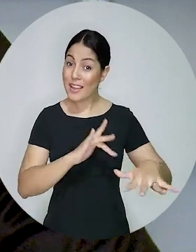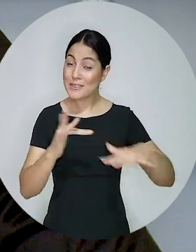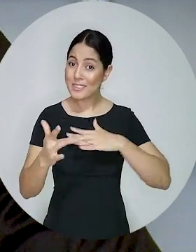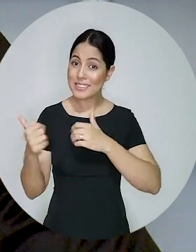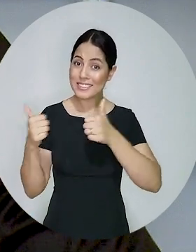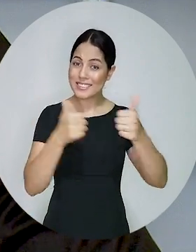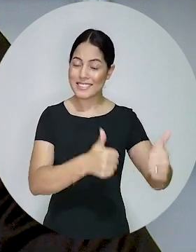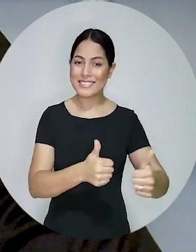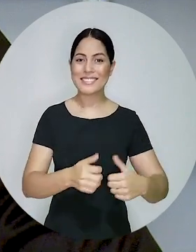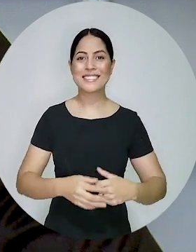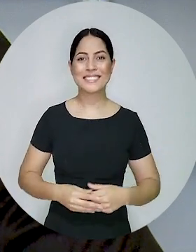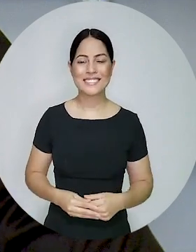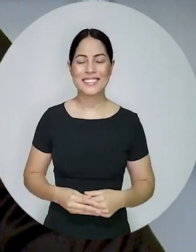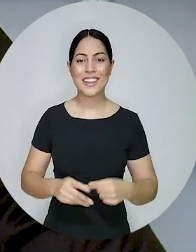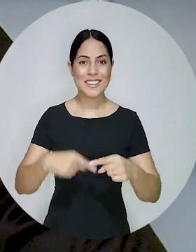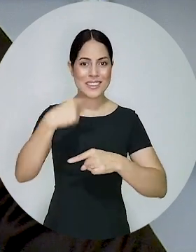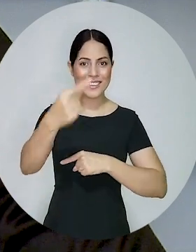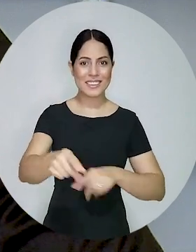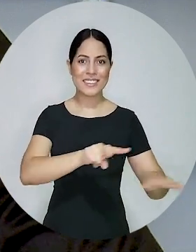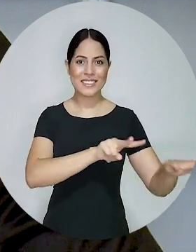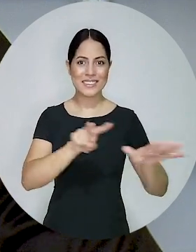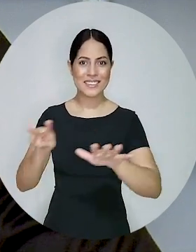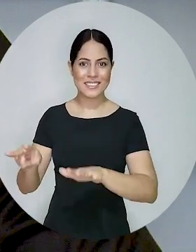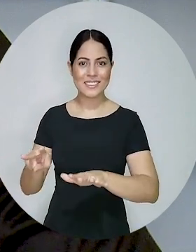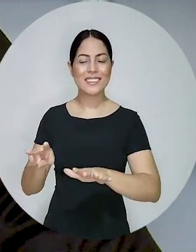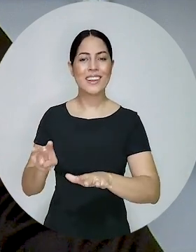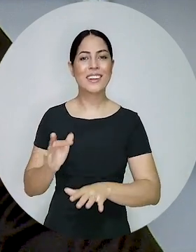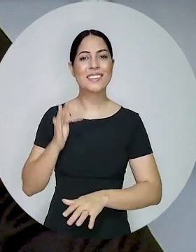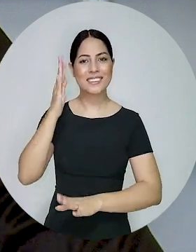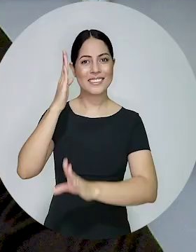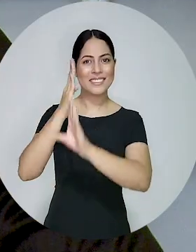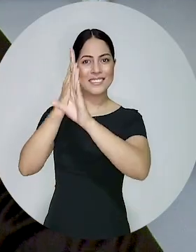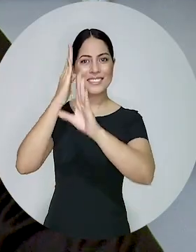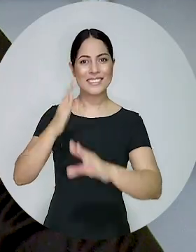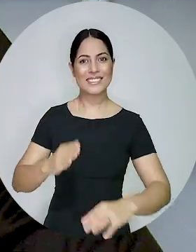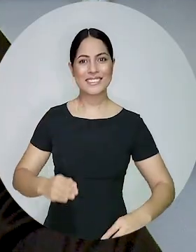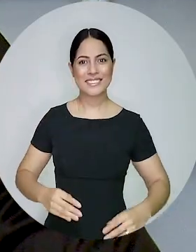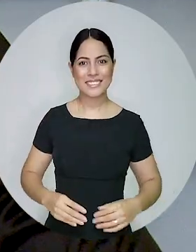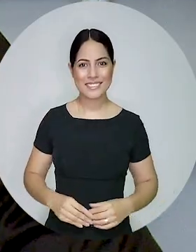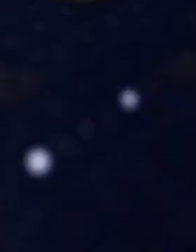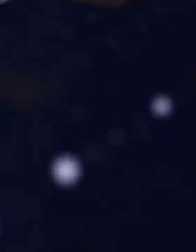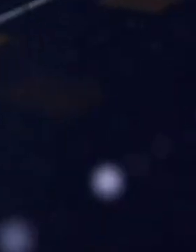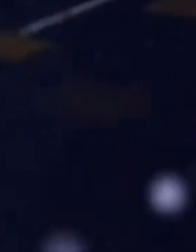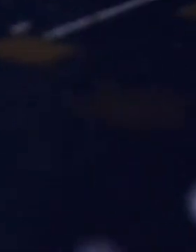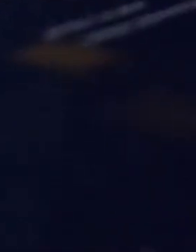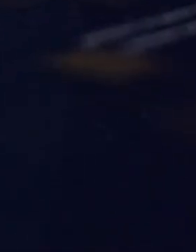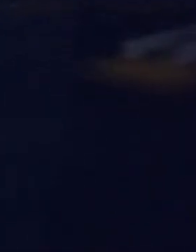gente nas redes sociais. Nos vemos na próxima semana. Até lá!